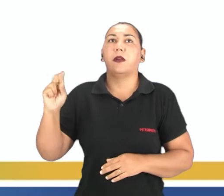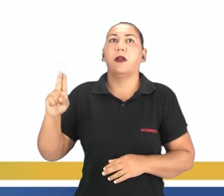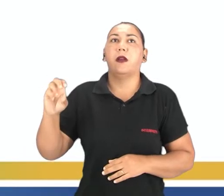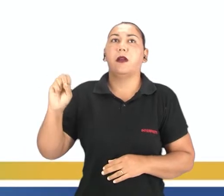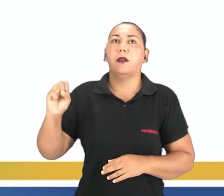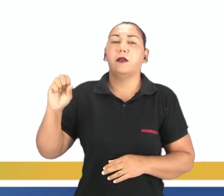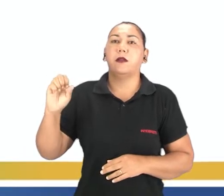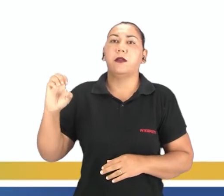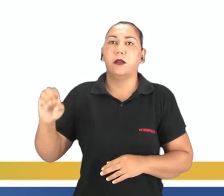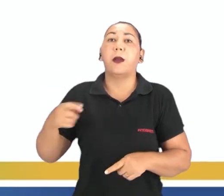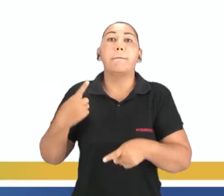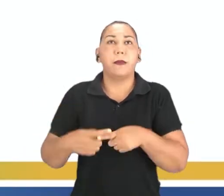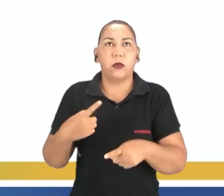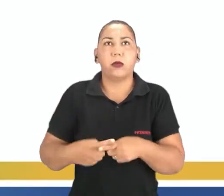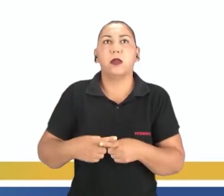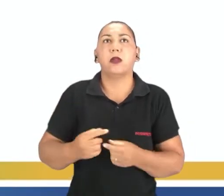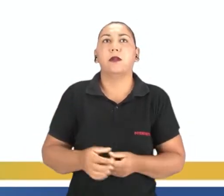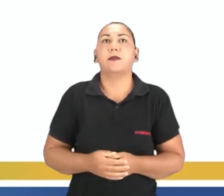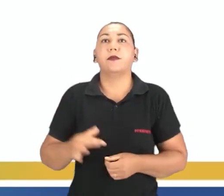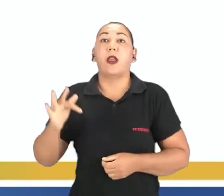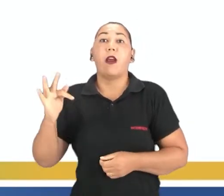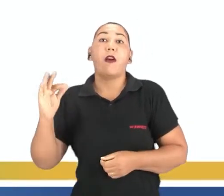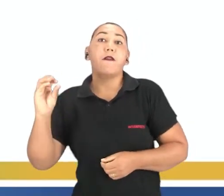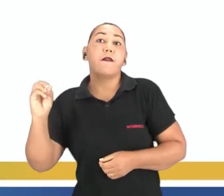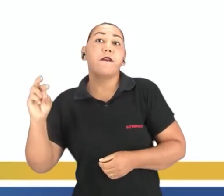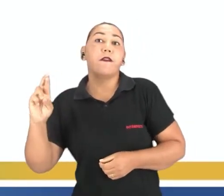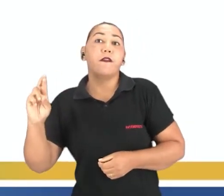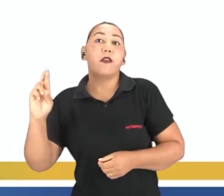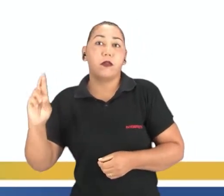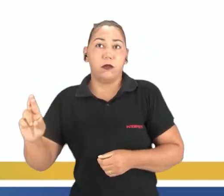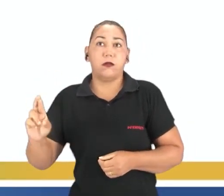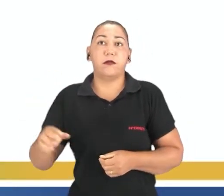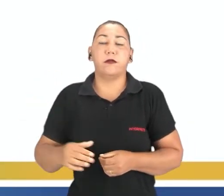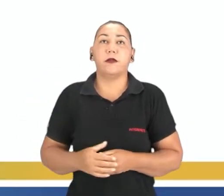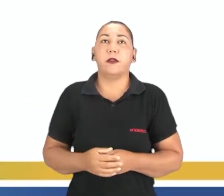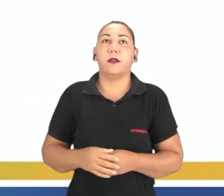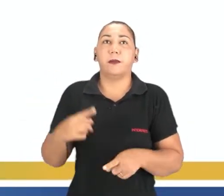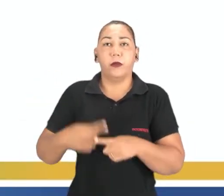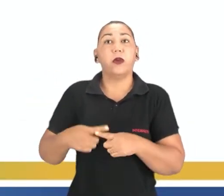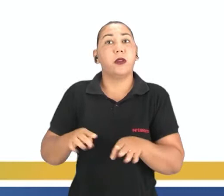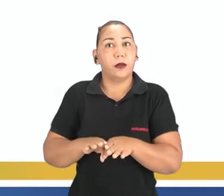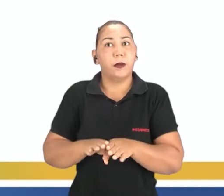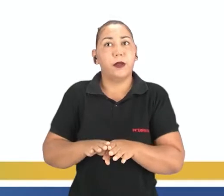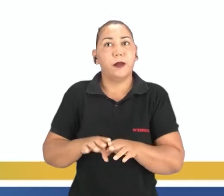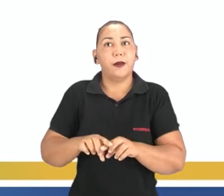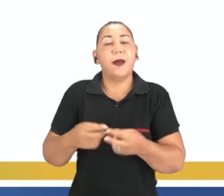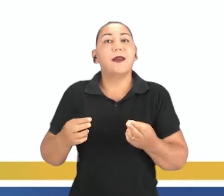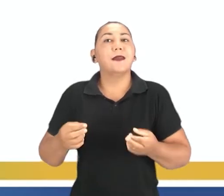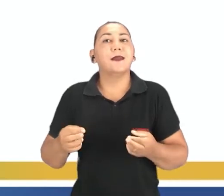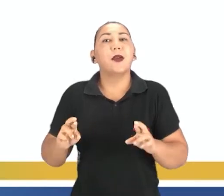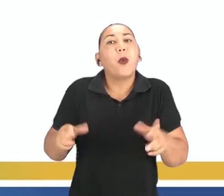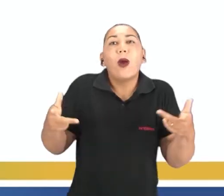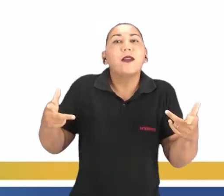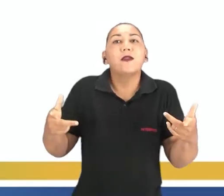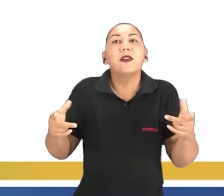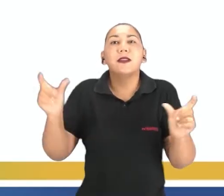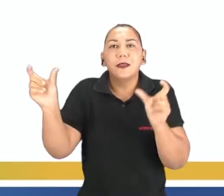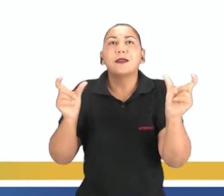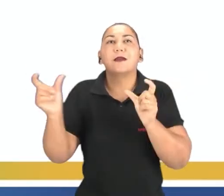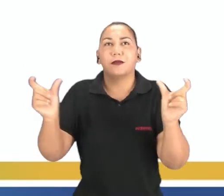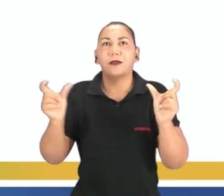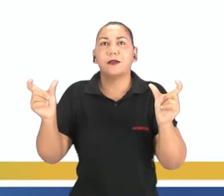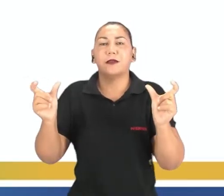porquê. E aí, professora, qual é a diferença de because e for? O for é mais formal e o because é informal,